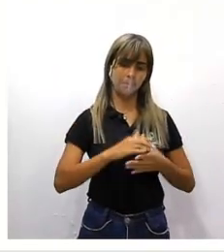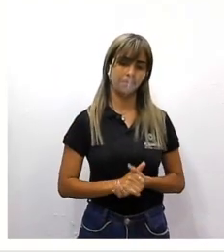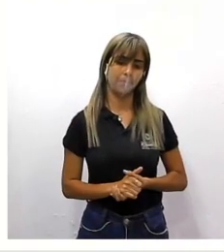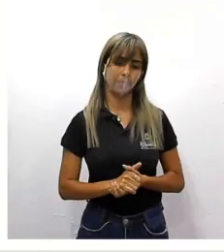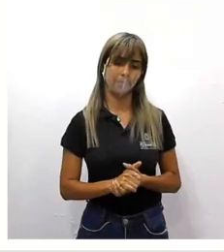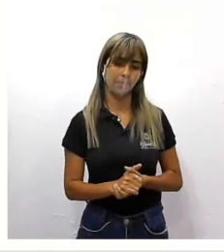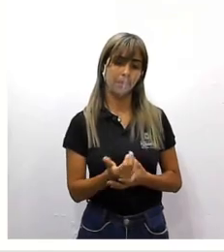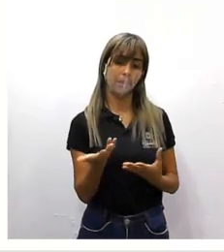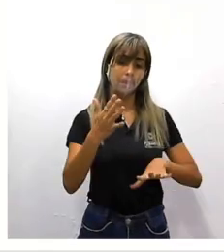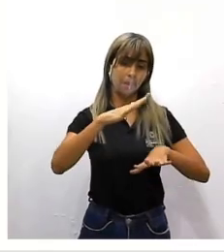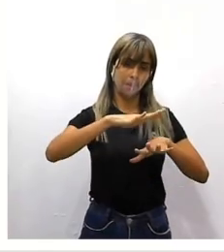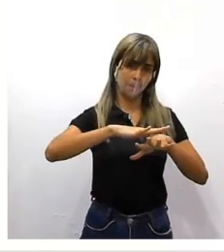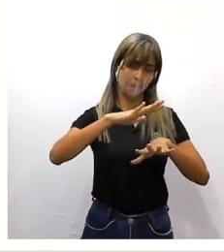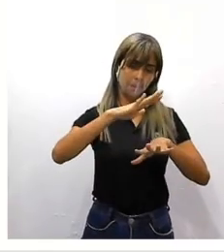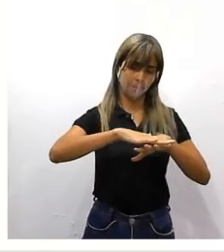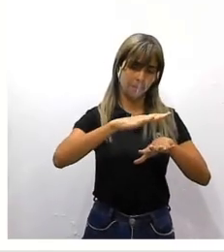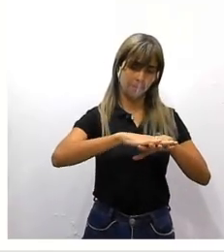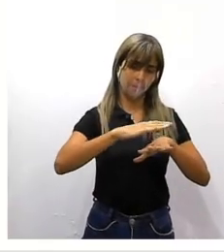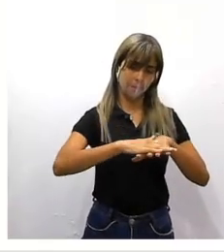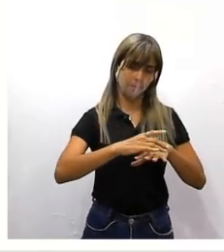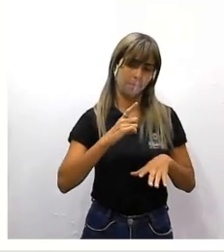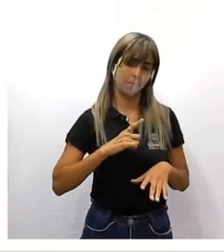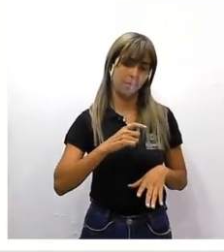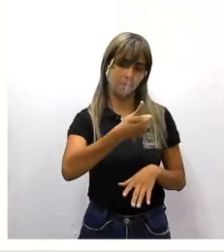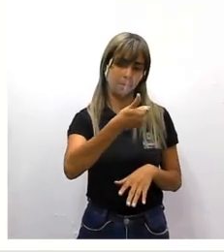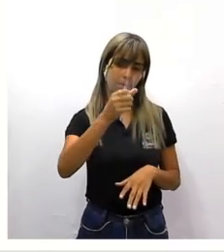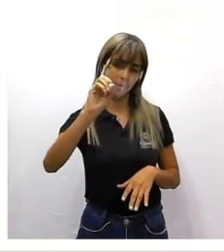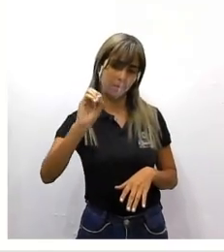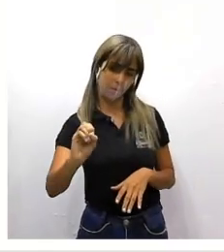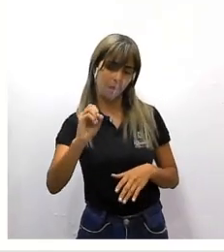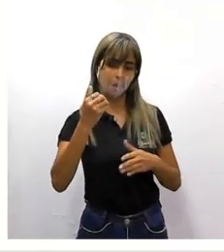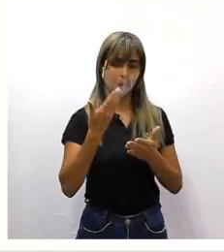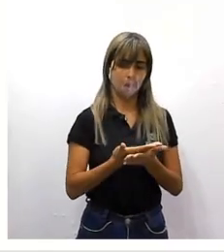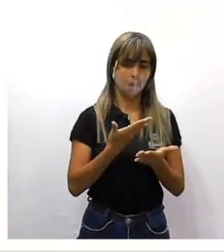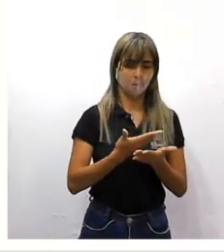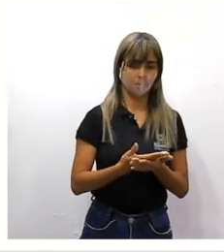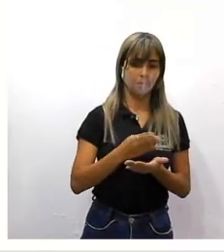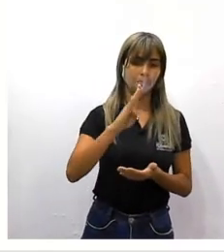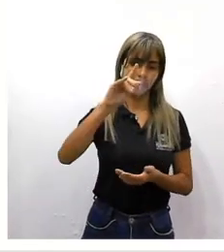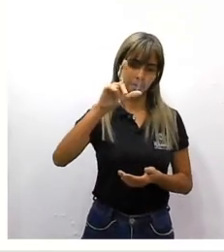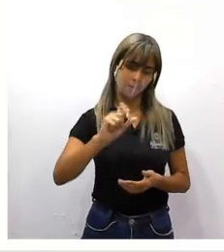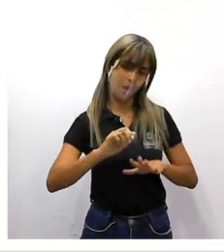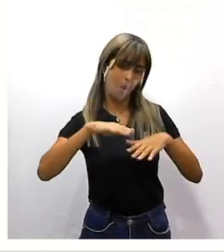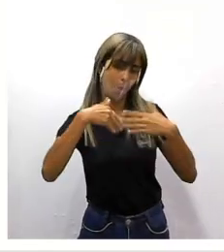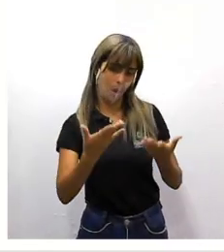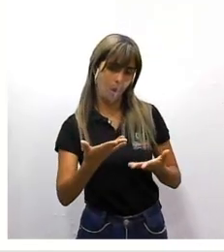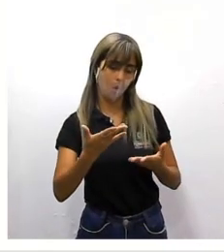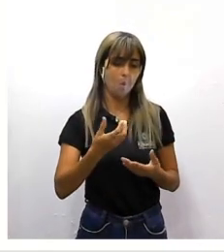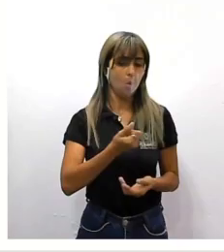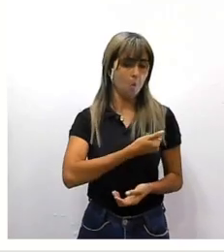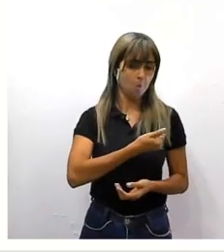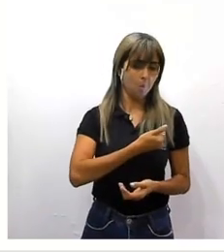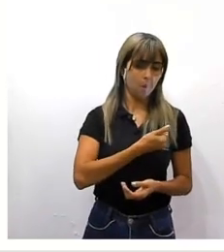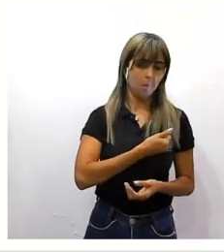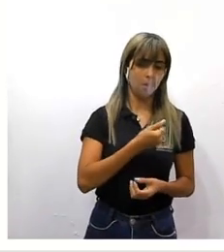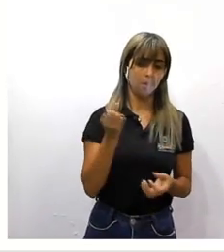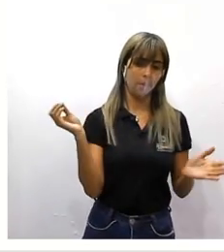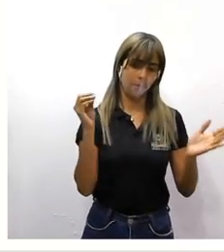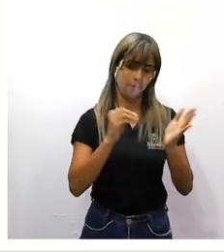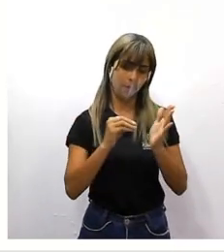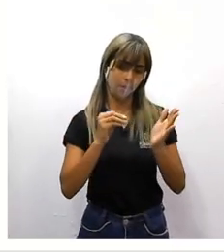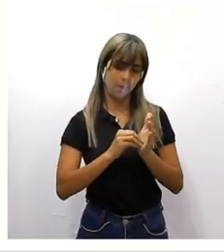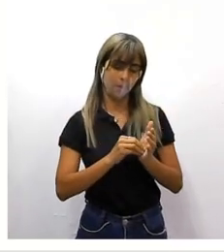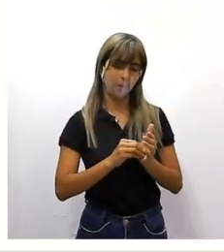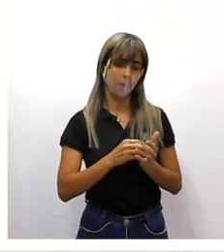em matemática, tivemos 180 aulas. Beleza. Qual o número máximo de faltas que cada aluno